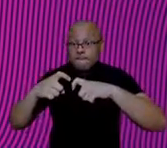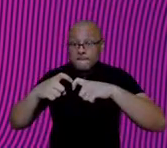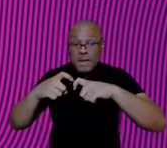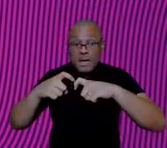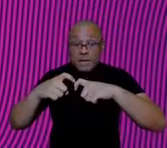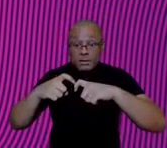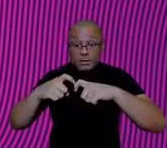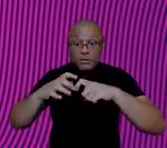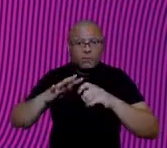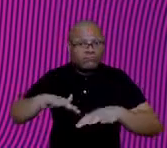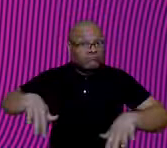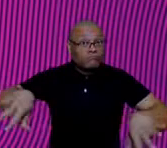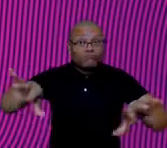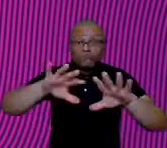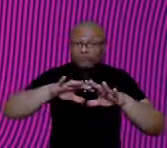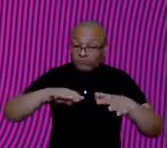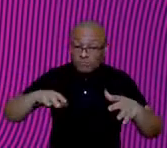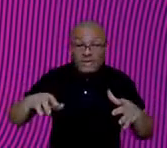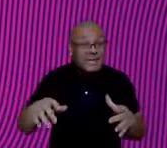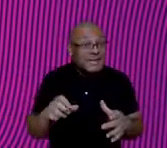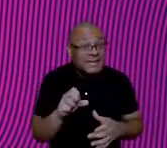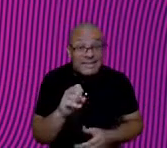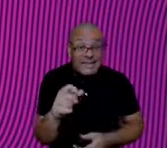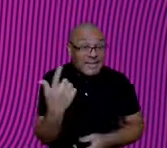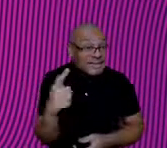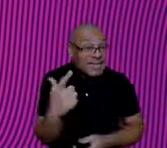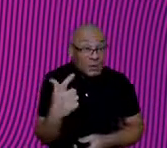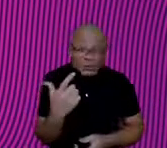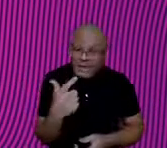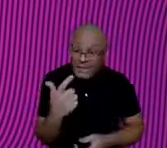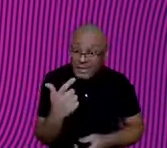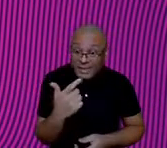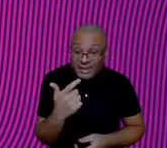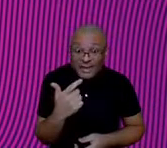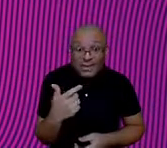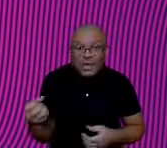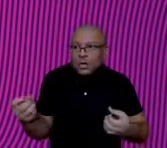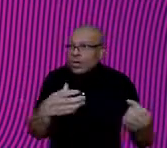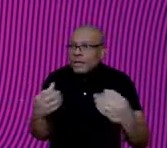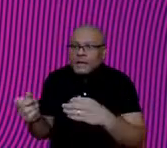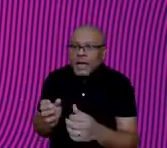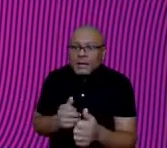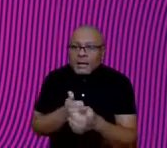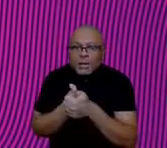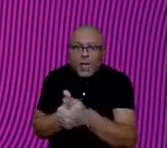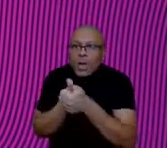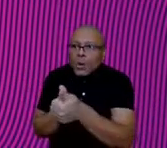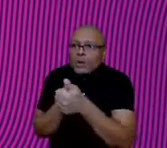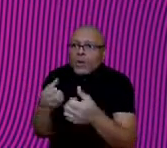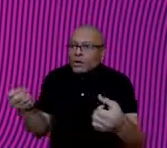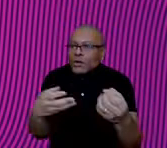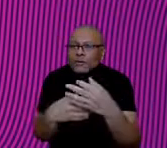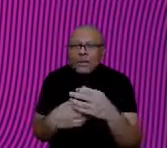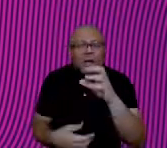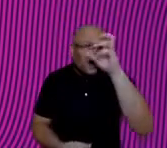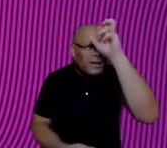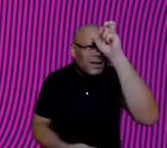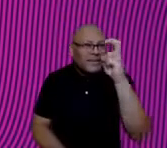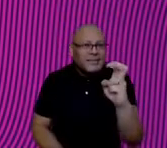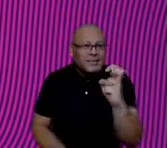que se não estiver altamente atualizado, veja, o que você aprendeu 5 anos